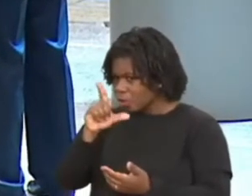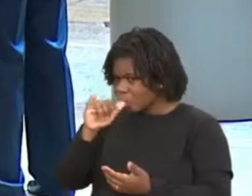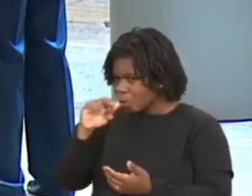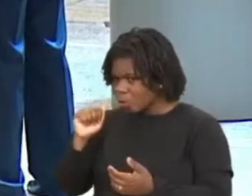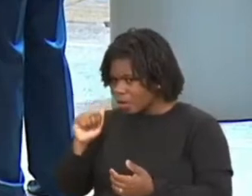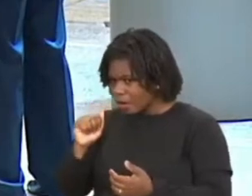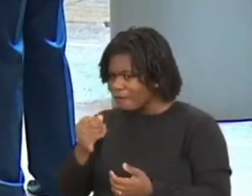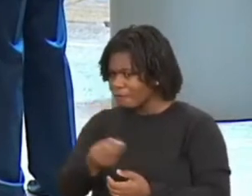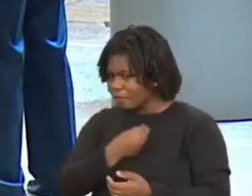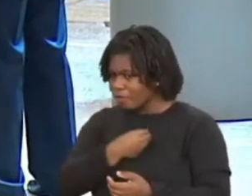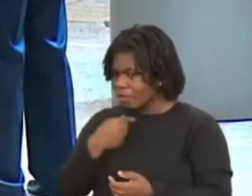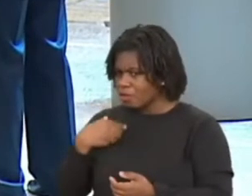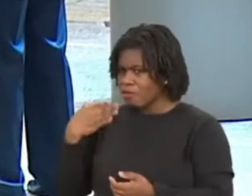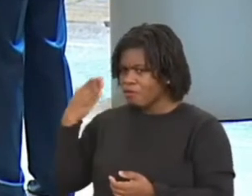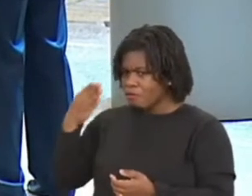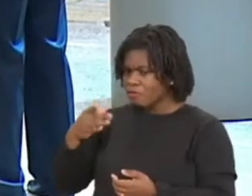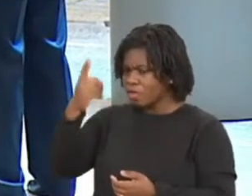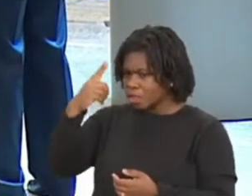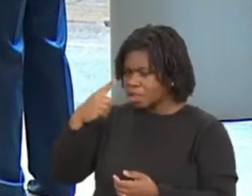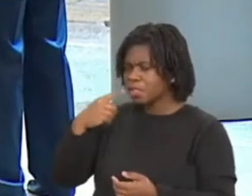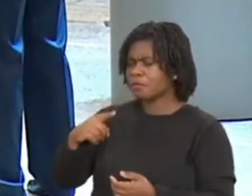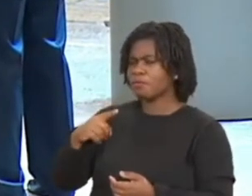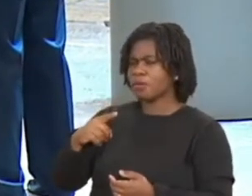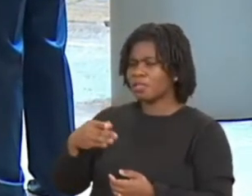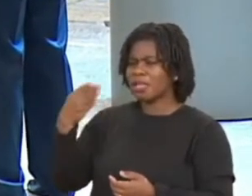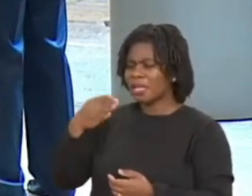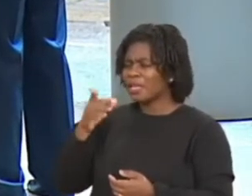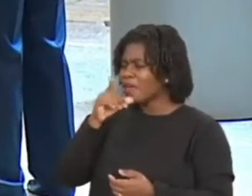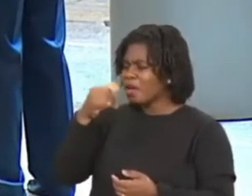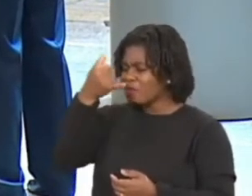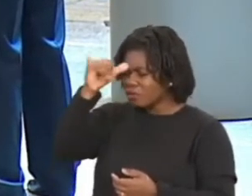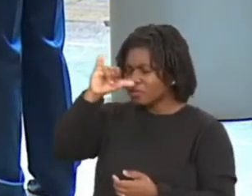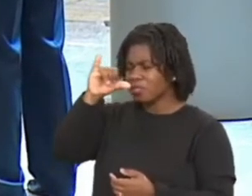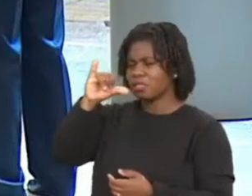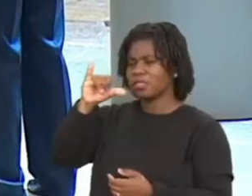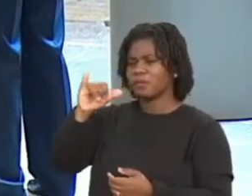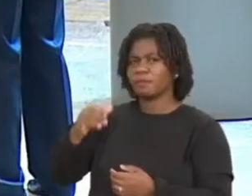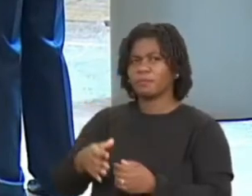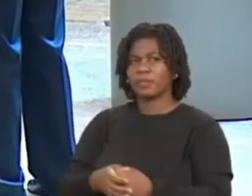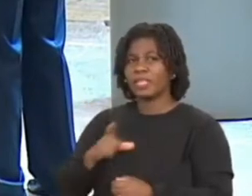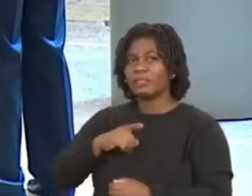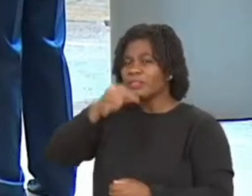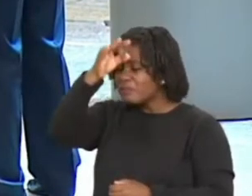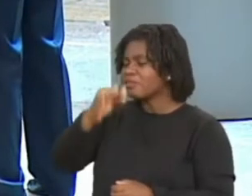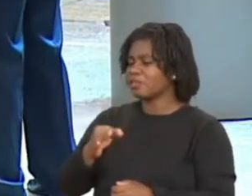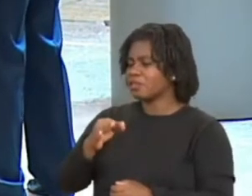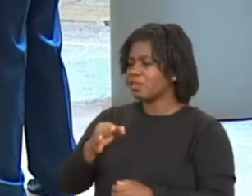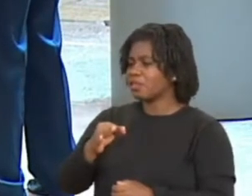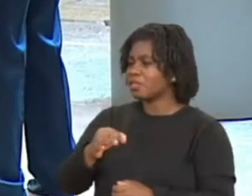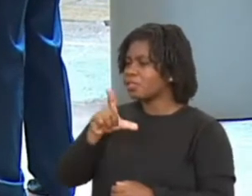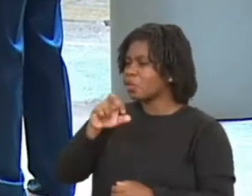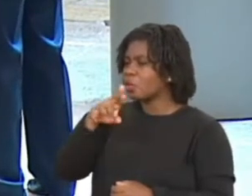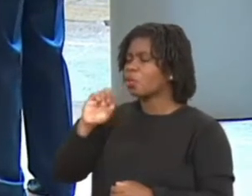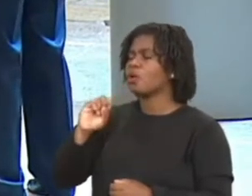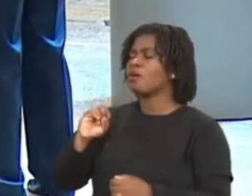situação eu vou toda semana vir aqui trazer água para ele e eu tenho certeza que vão vai